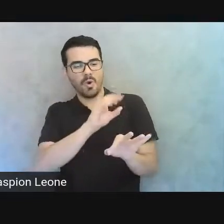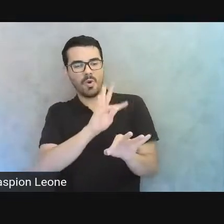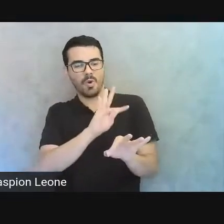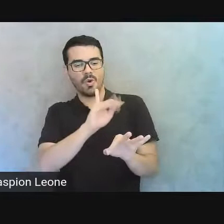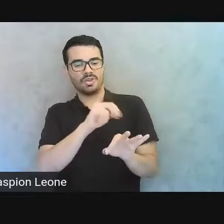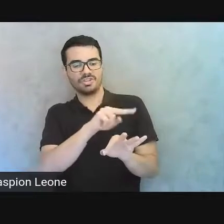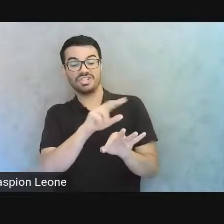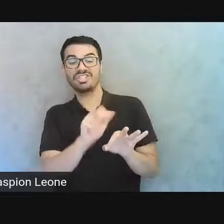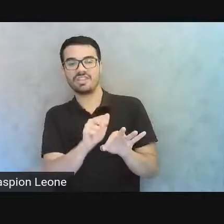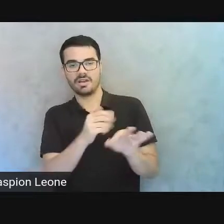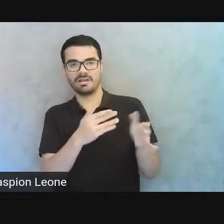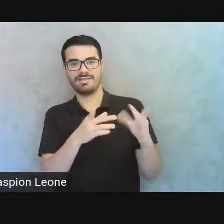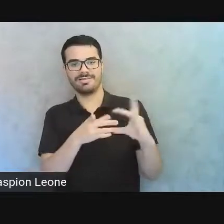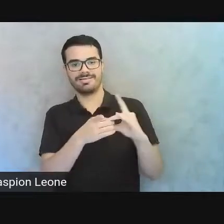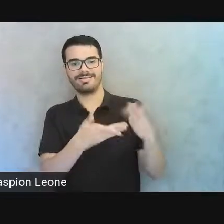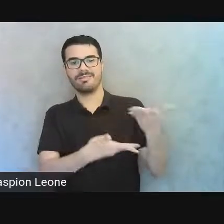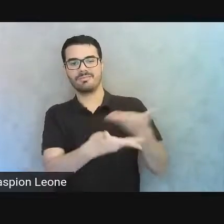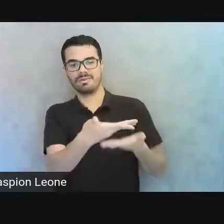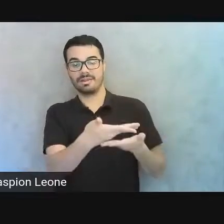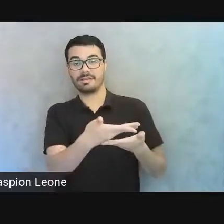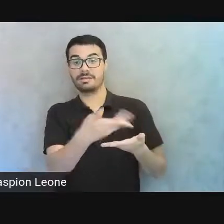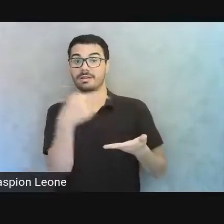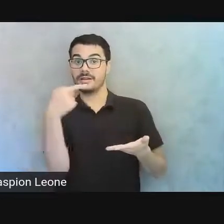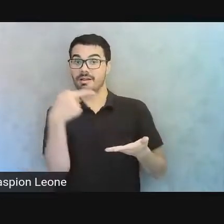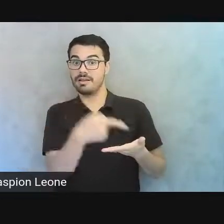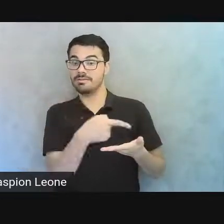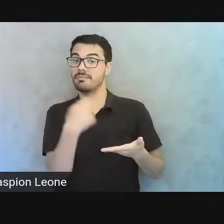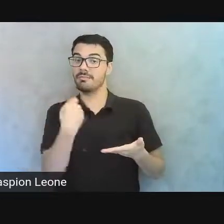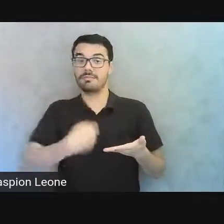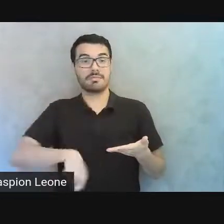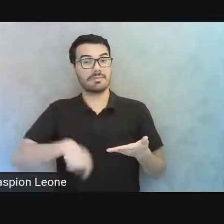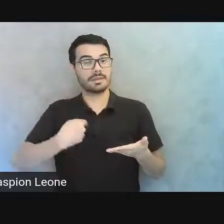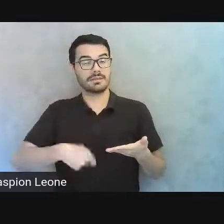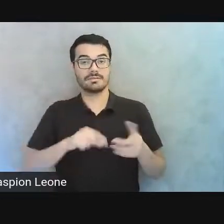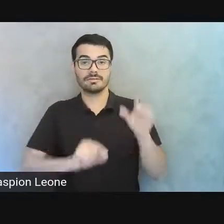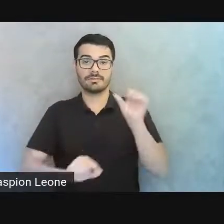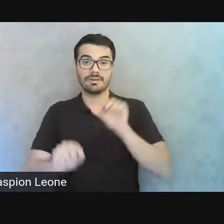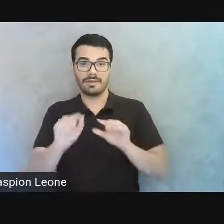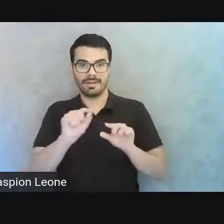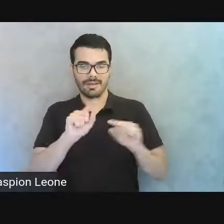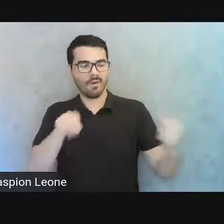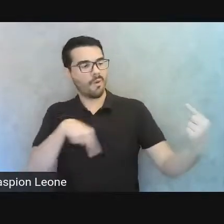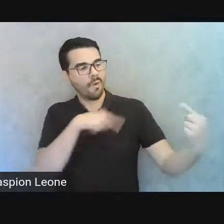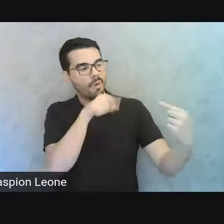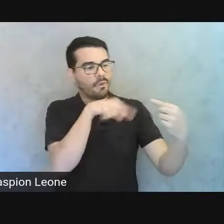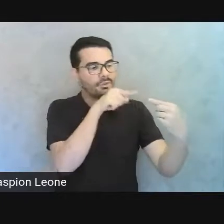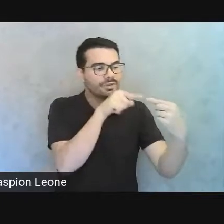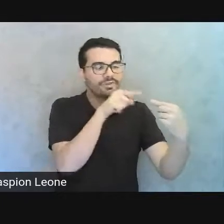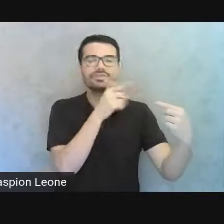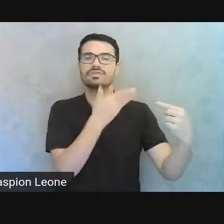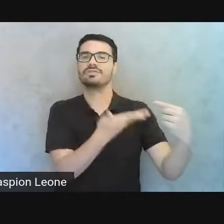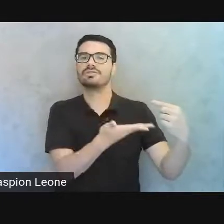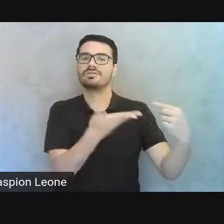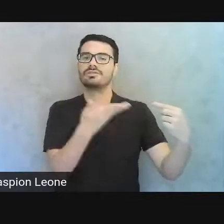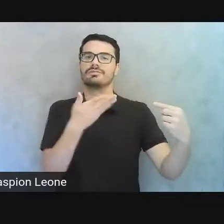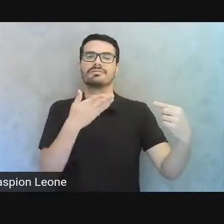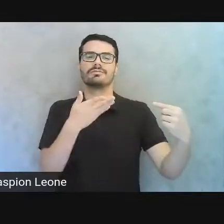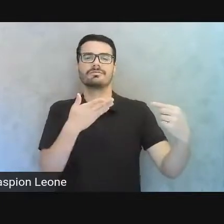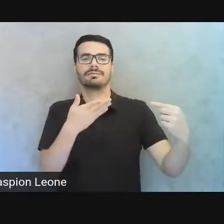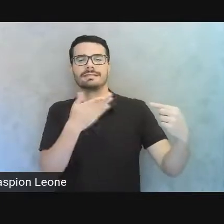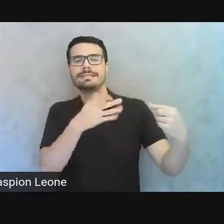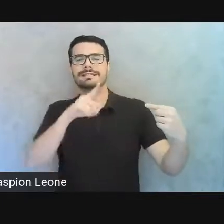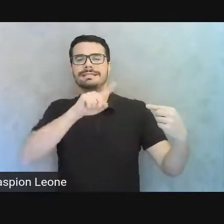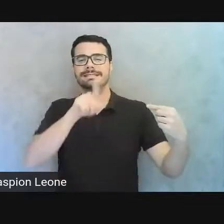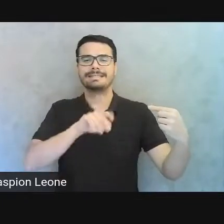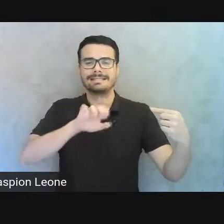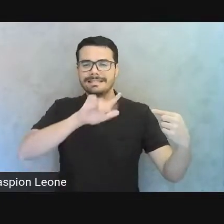para uma democracia, para um sistema político democrático, a gente tem um claro ideal de plena porosidade e zero captura, digamos.